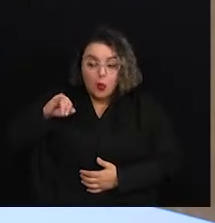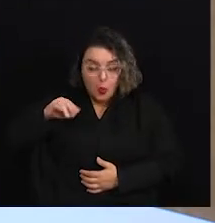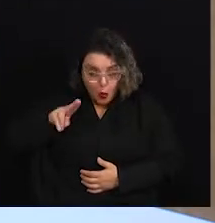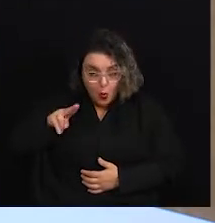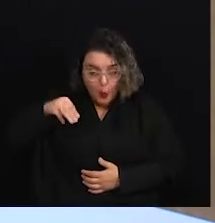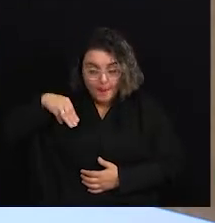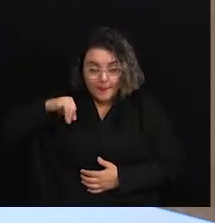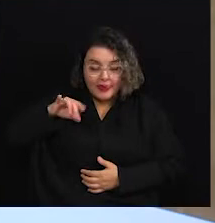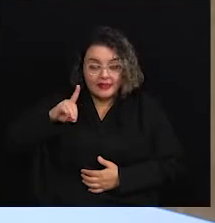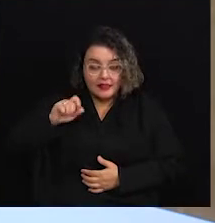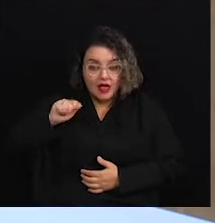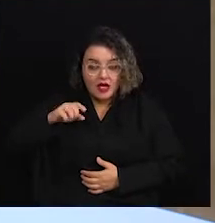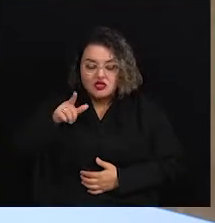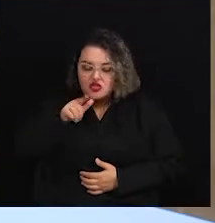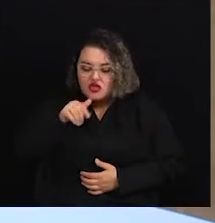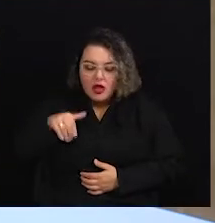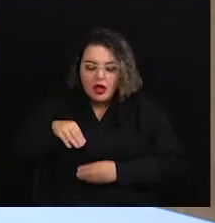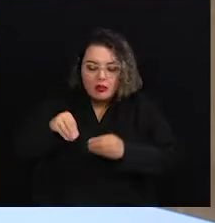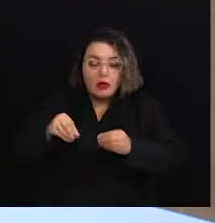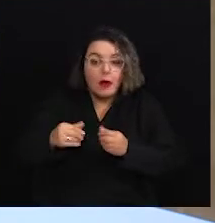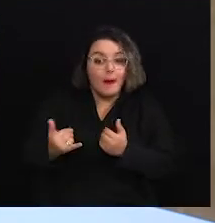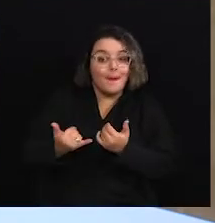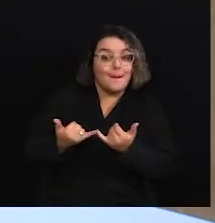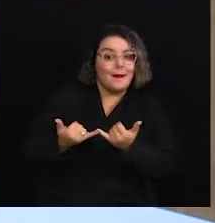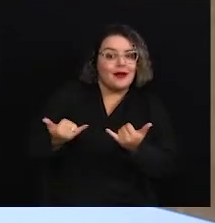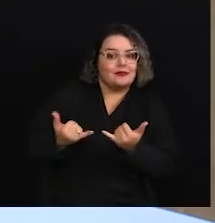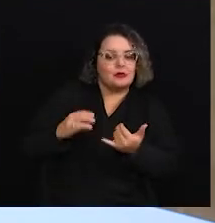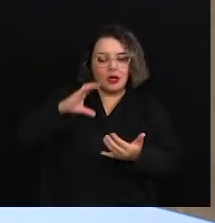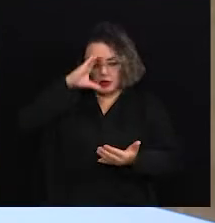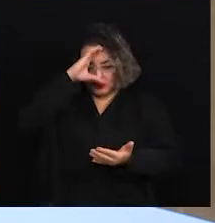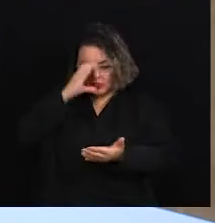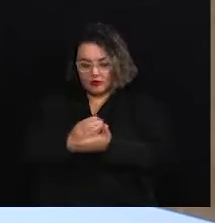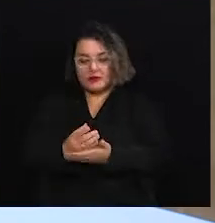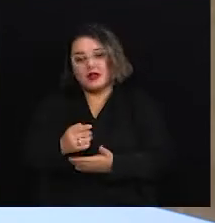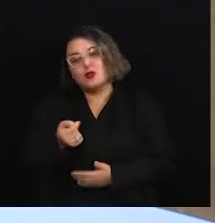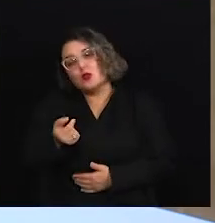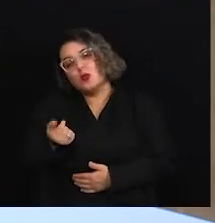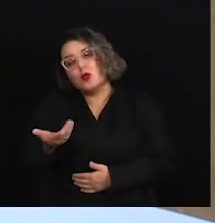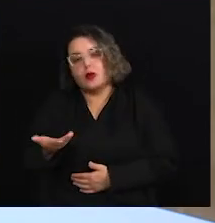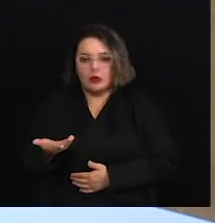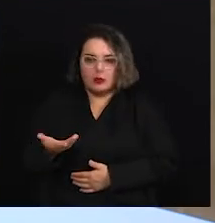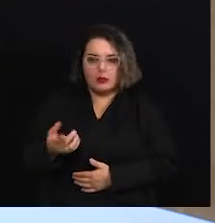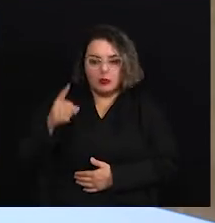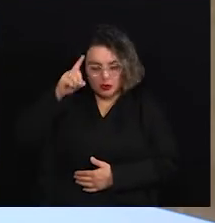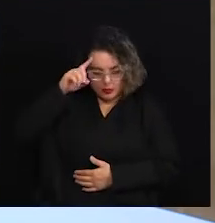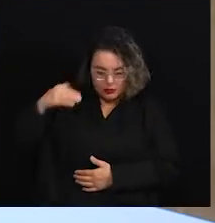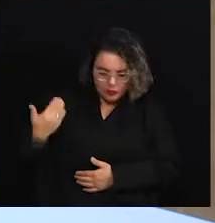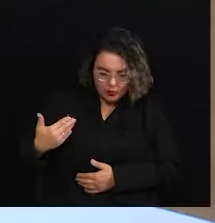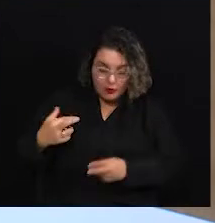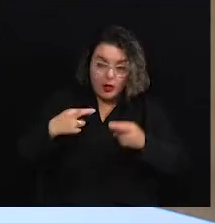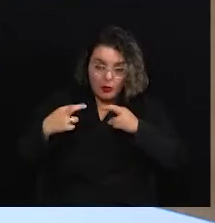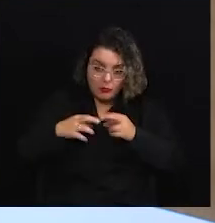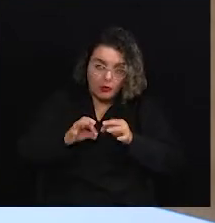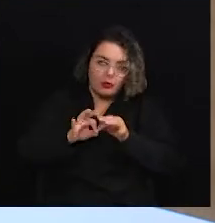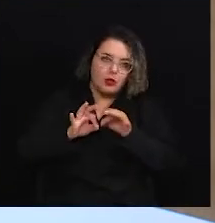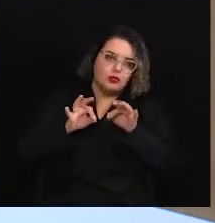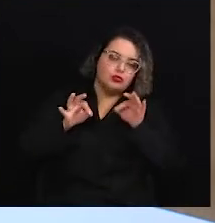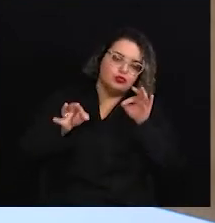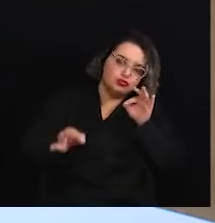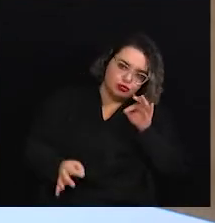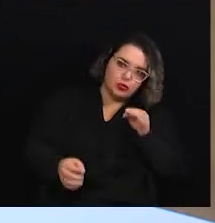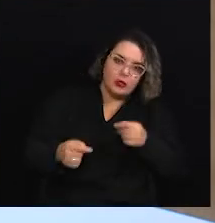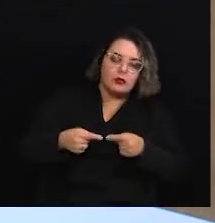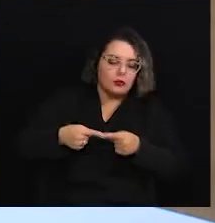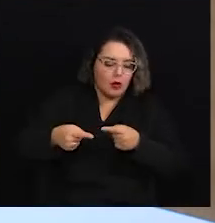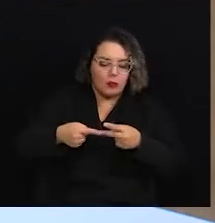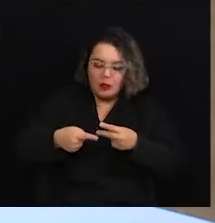muito próximo um do outro. Então acaba trazendo um índice de confiabilidade muito baixo. Porque a rotina do analista é muito longa.